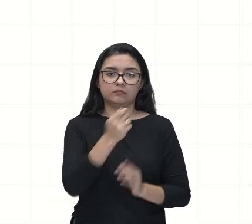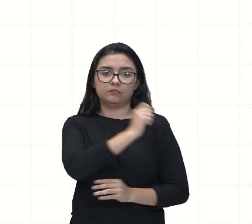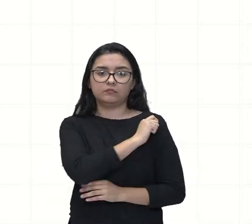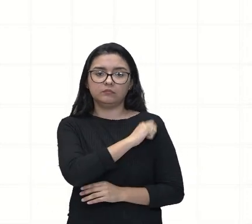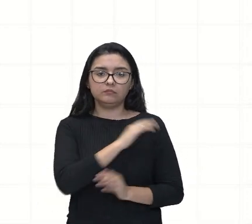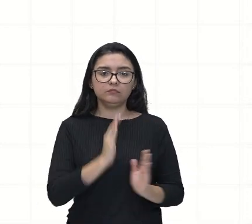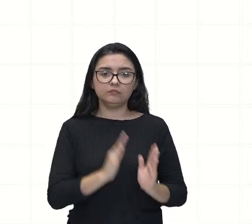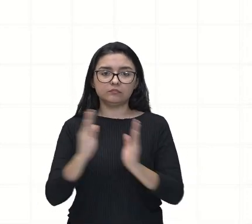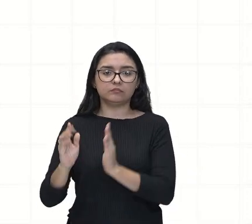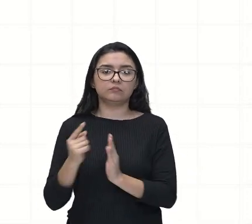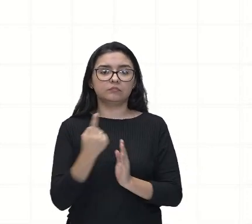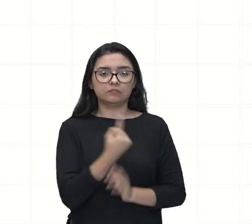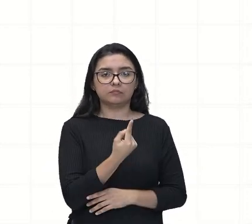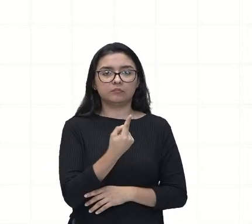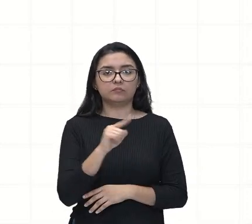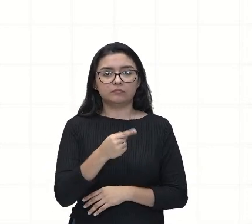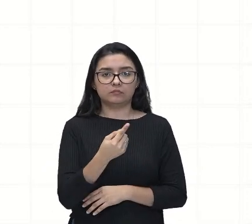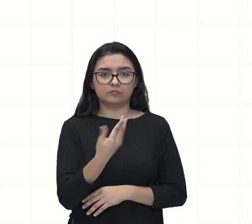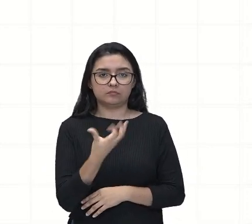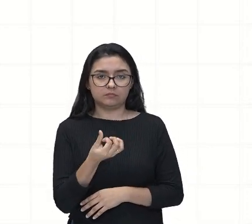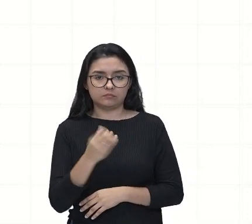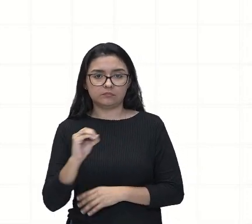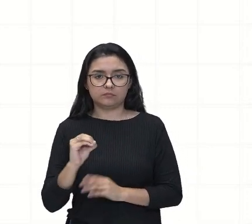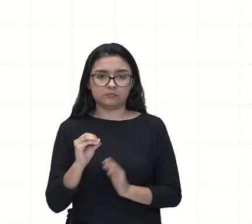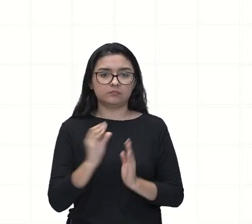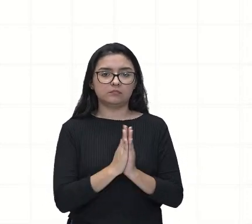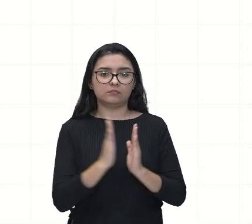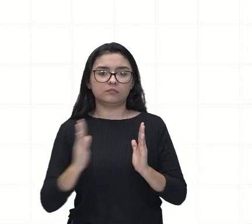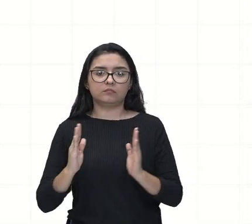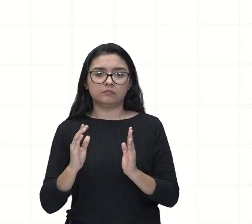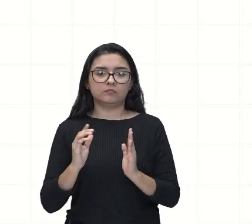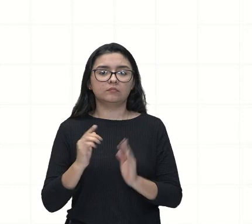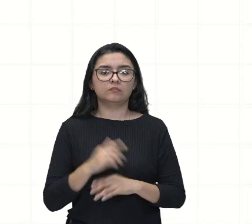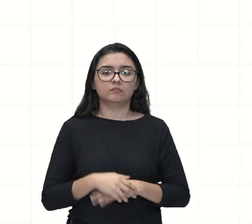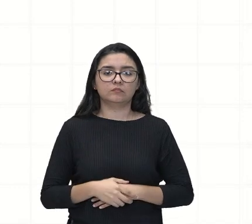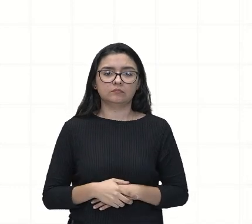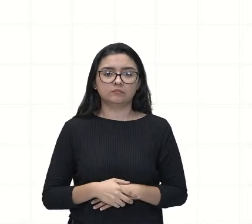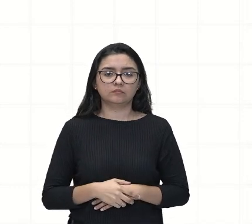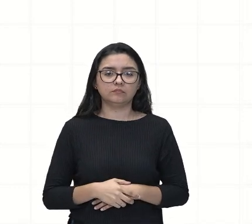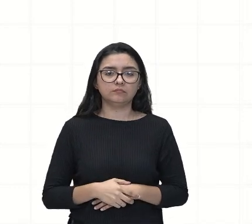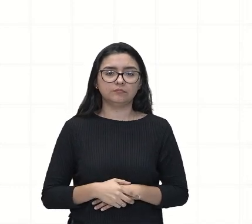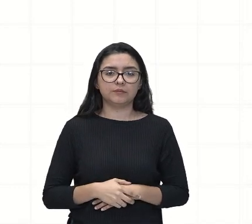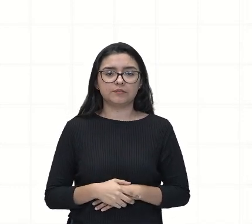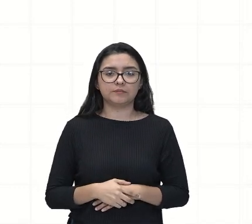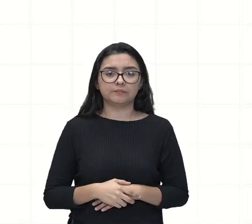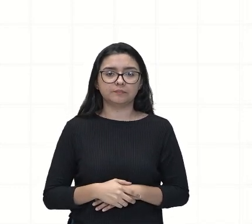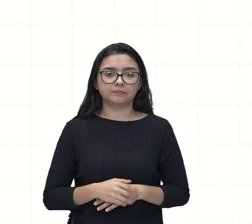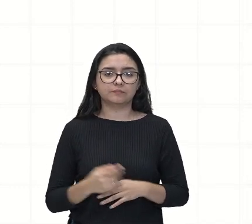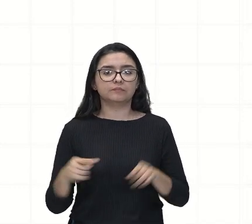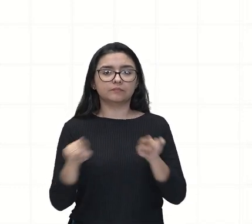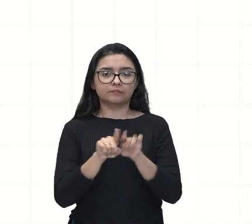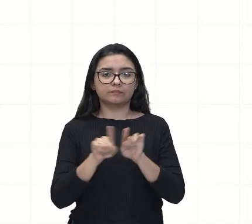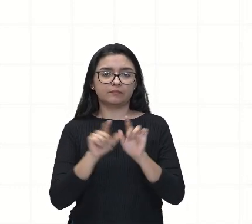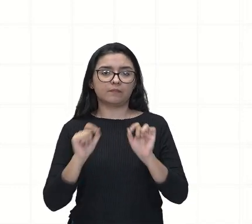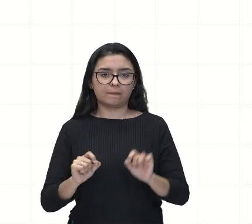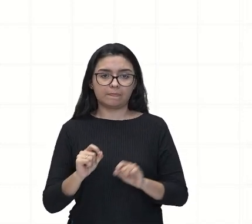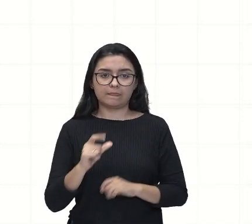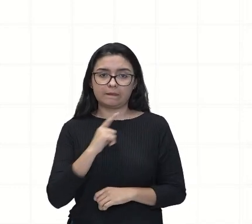aqui 5 alunos. Entre 1,60 e 1,70, eu vou